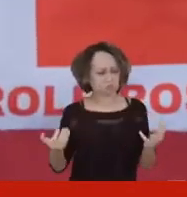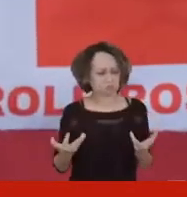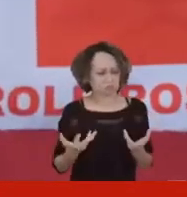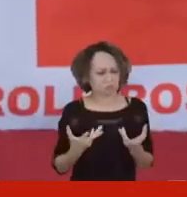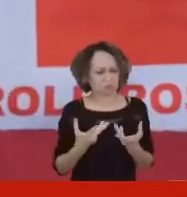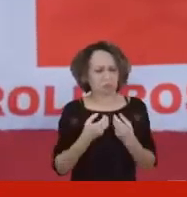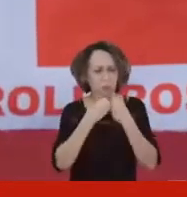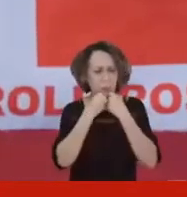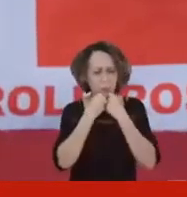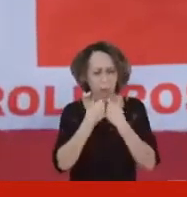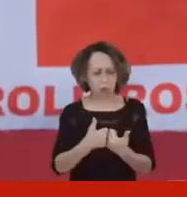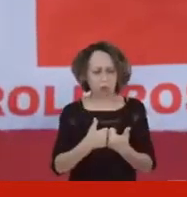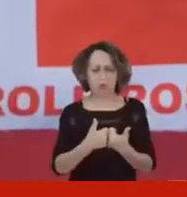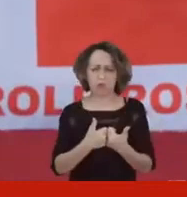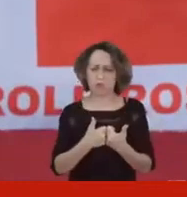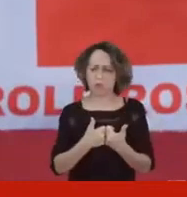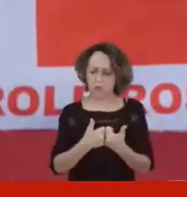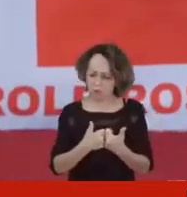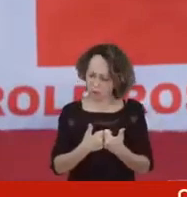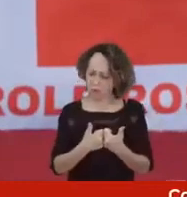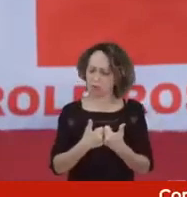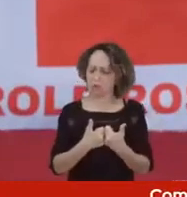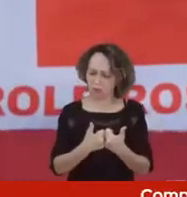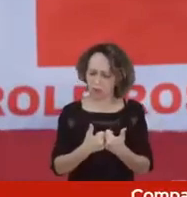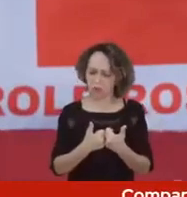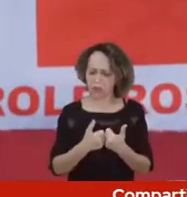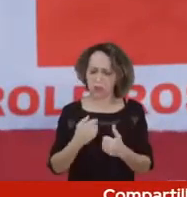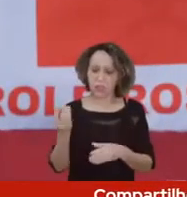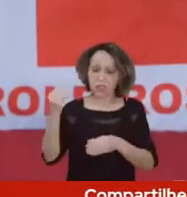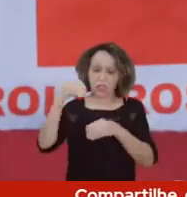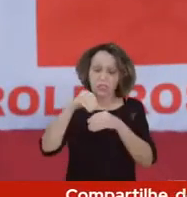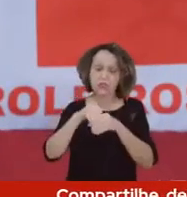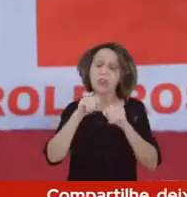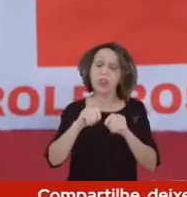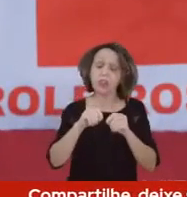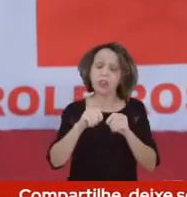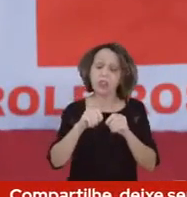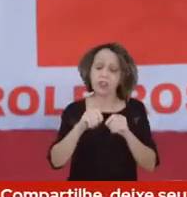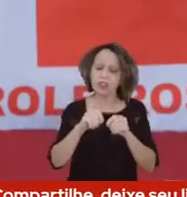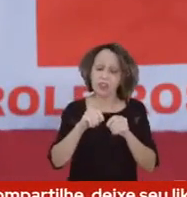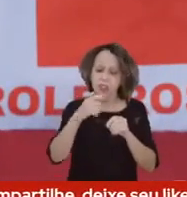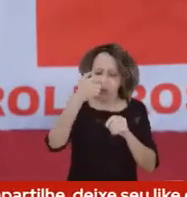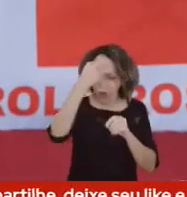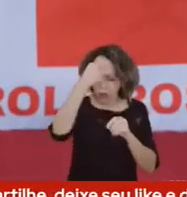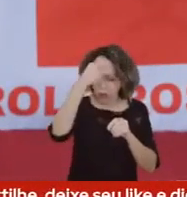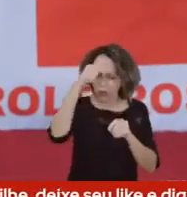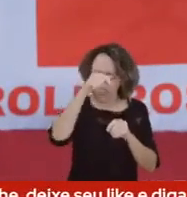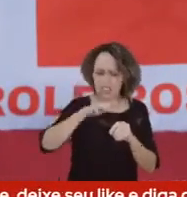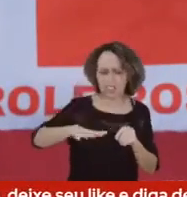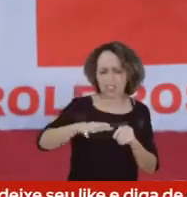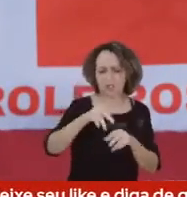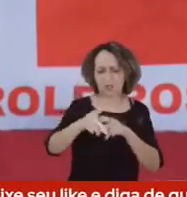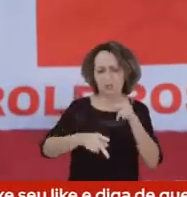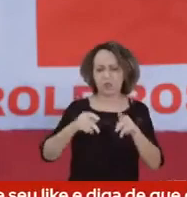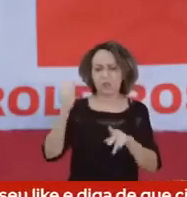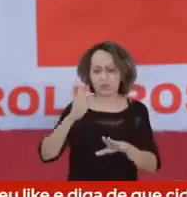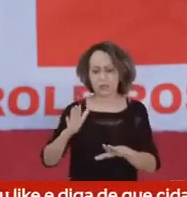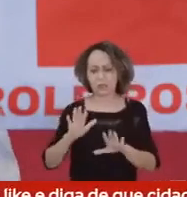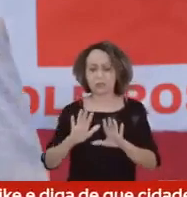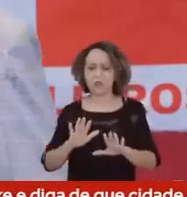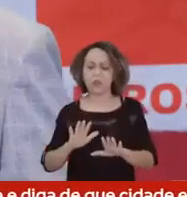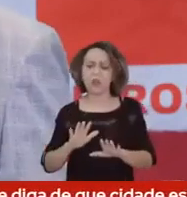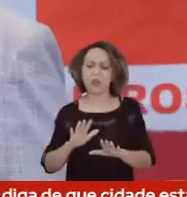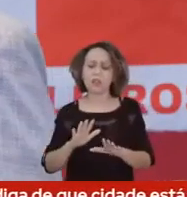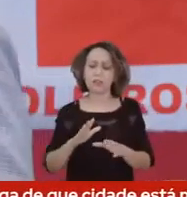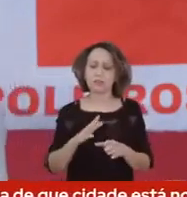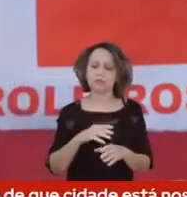brasileira. Eu, quando saí da Polícia Federal, eu fui conversar com o Papa Francisco